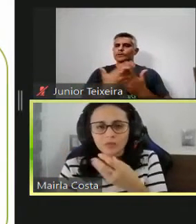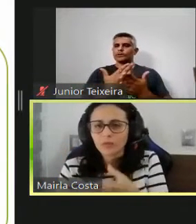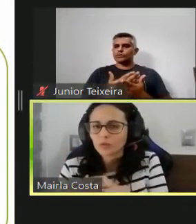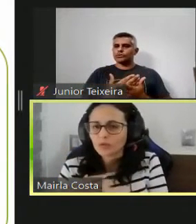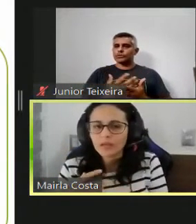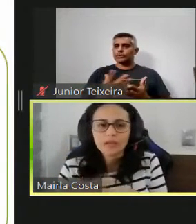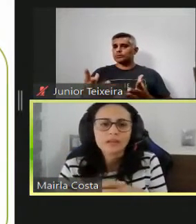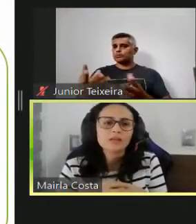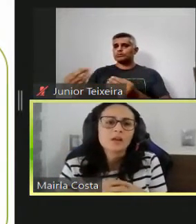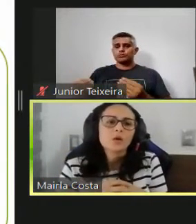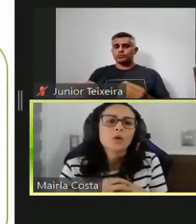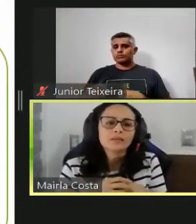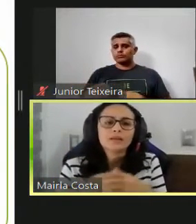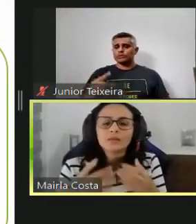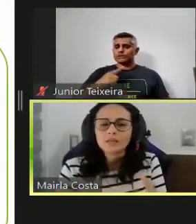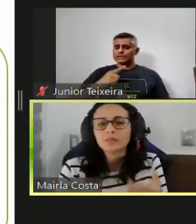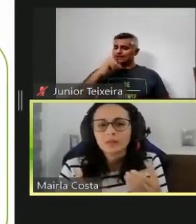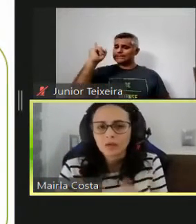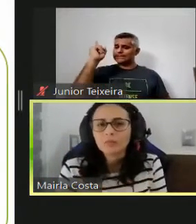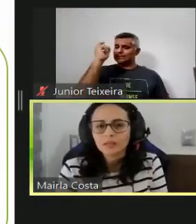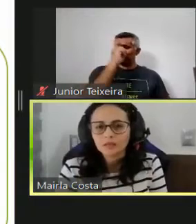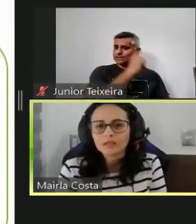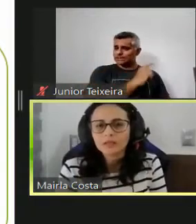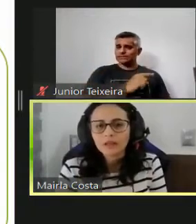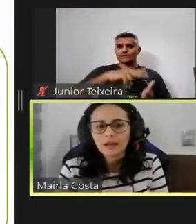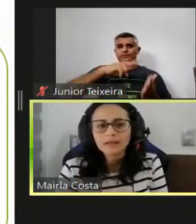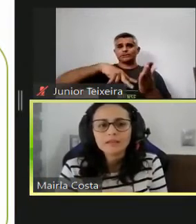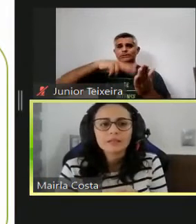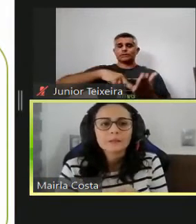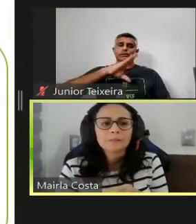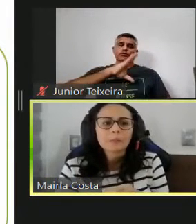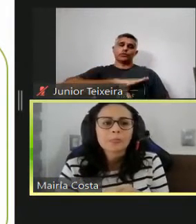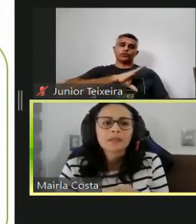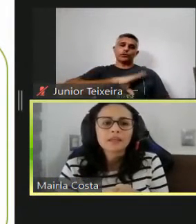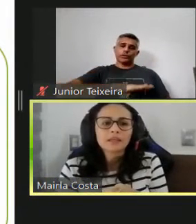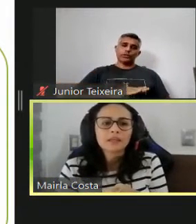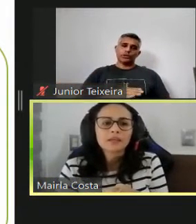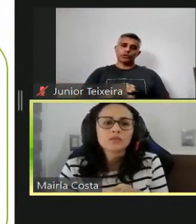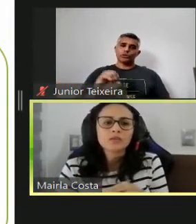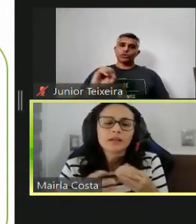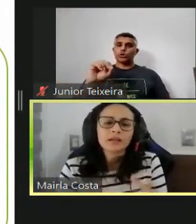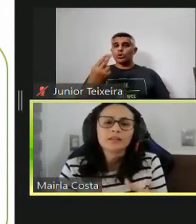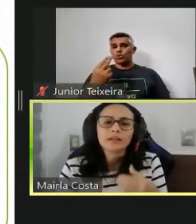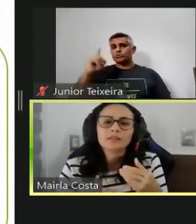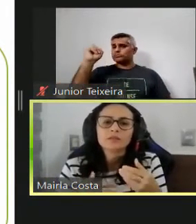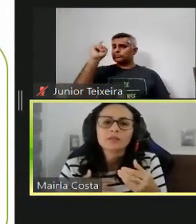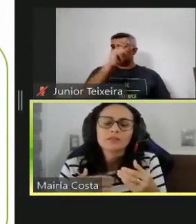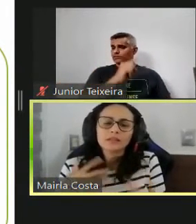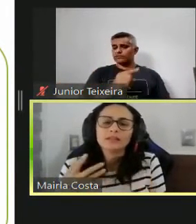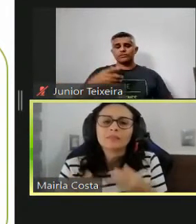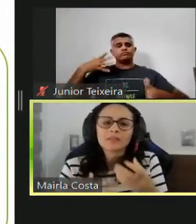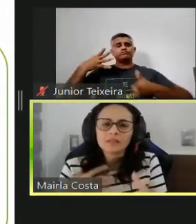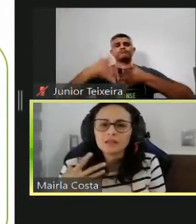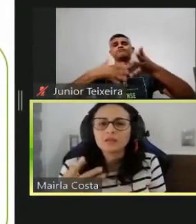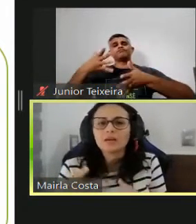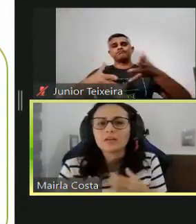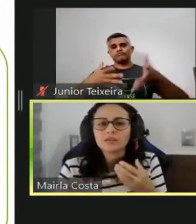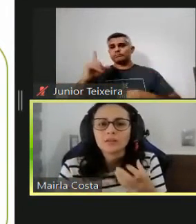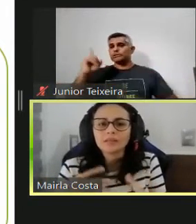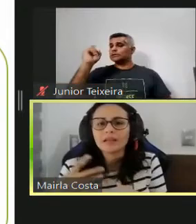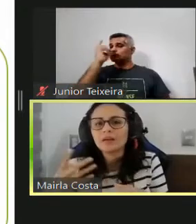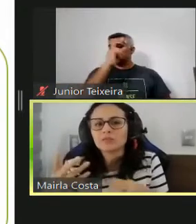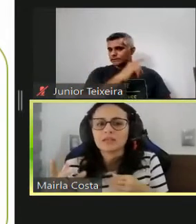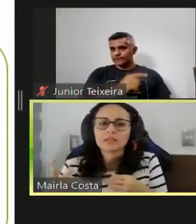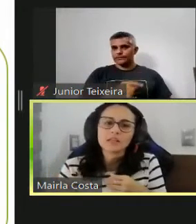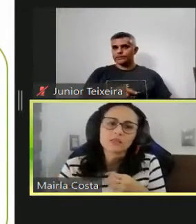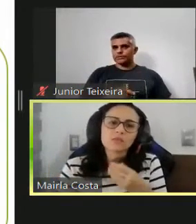do português, ou até mesmo na própria língua de sinais, e que isso requer deles uma certa adaptação na hora de interpretar